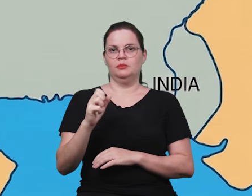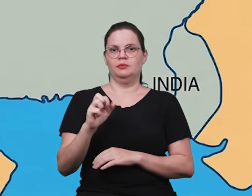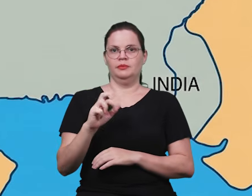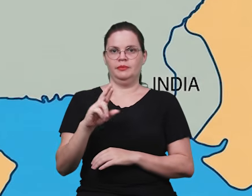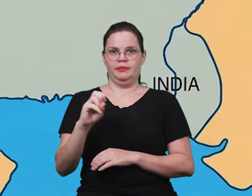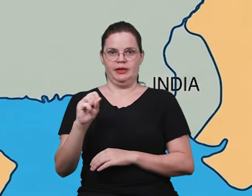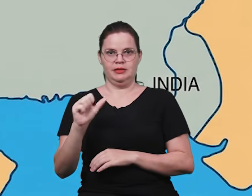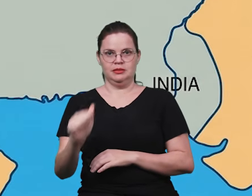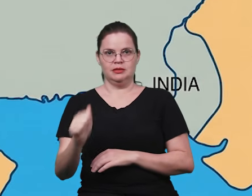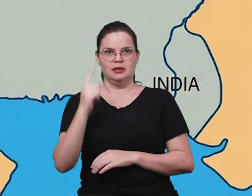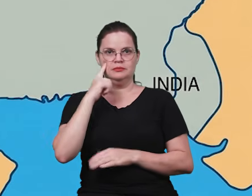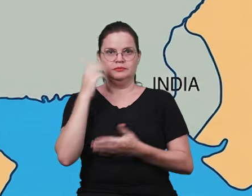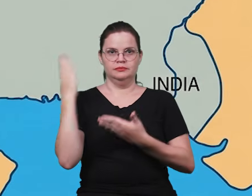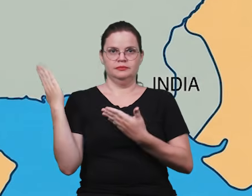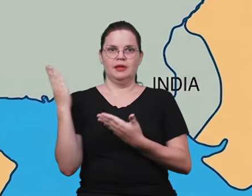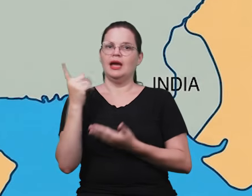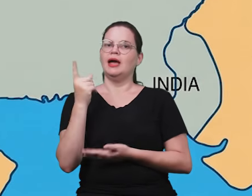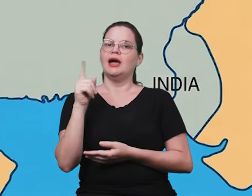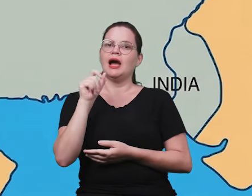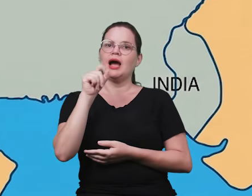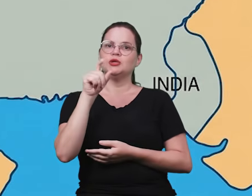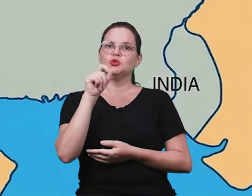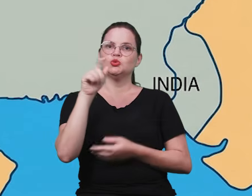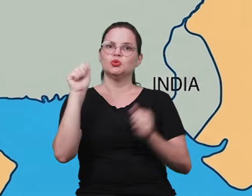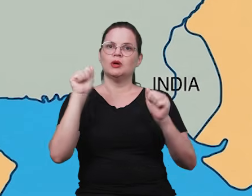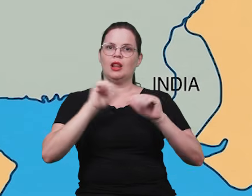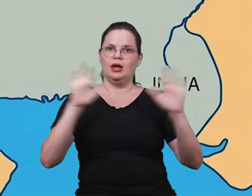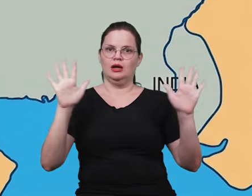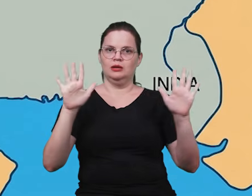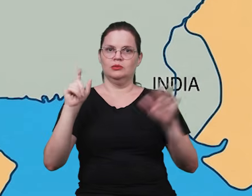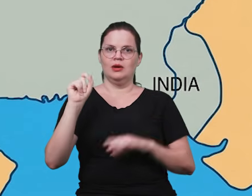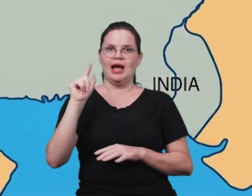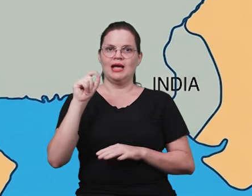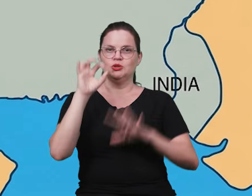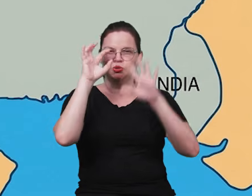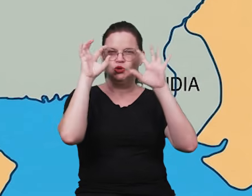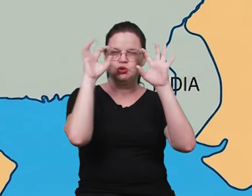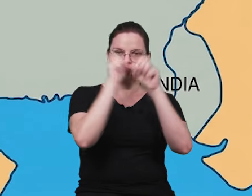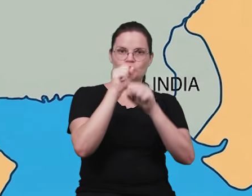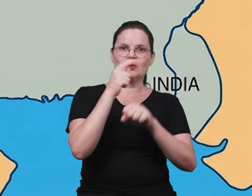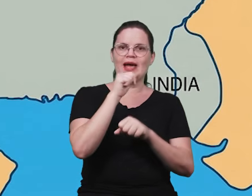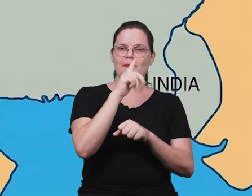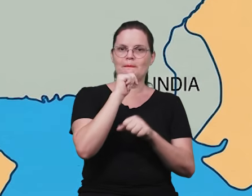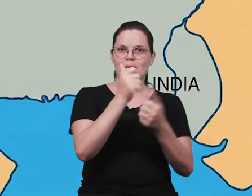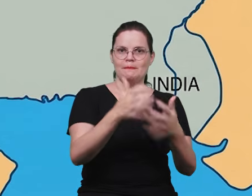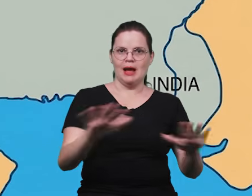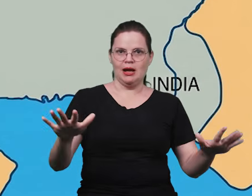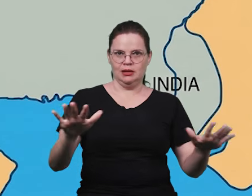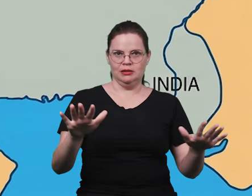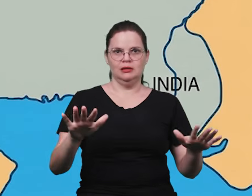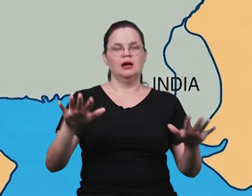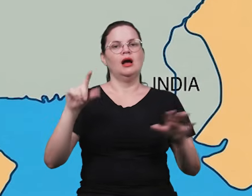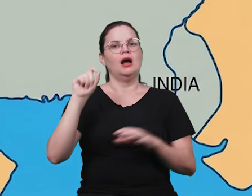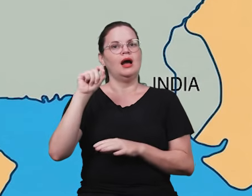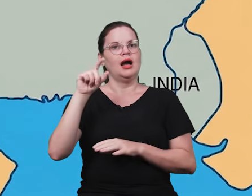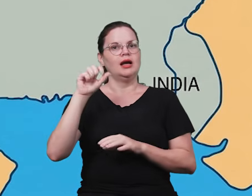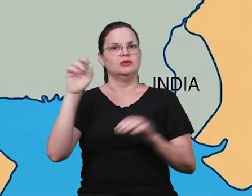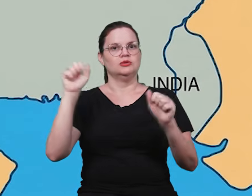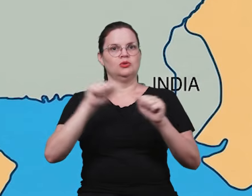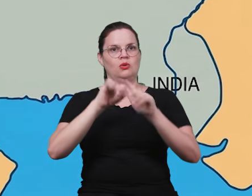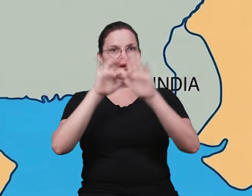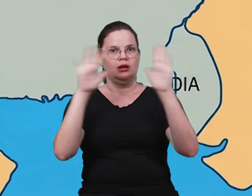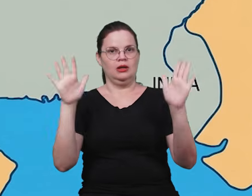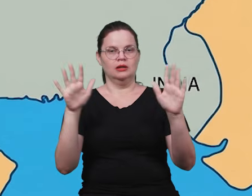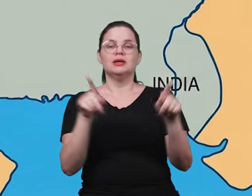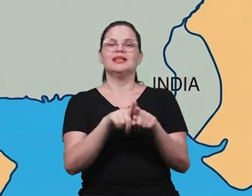mostrado ali pela mancha azul clara. O azul escuro é o mar. E também o rio Nilo,